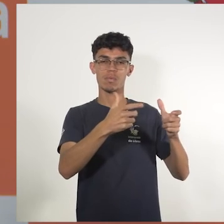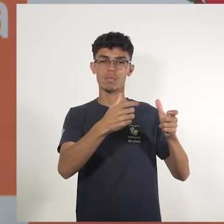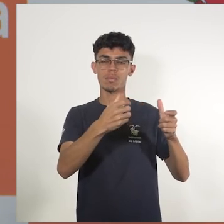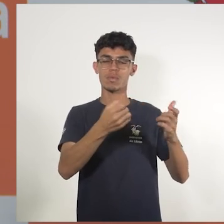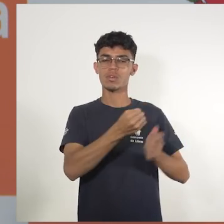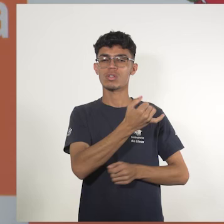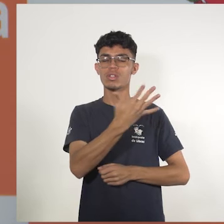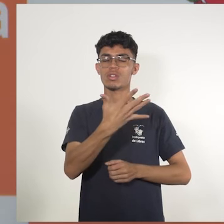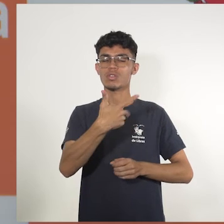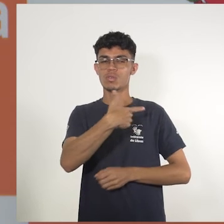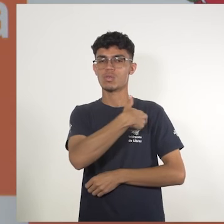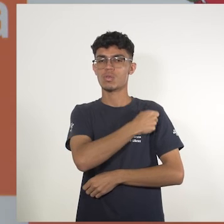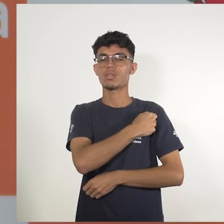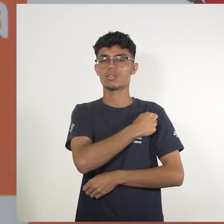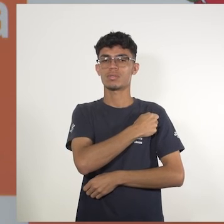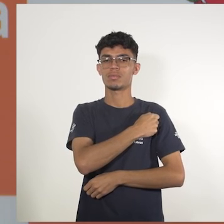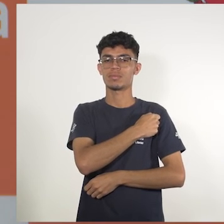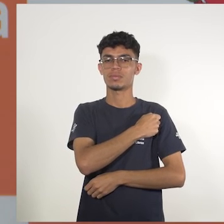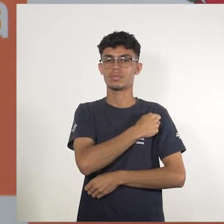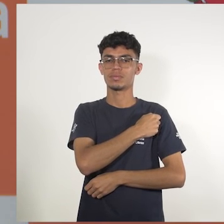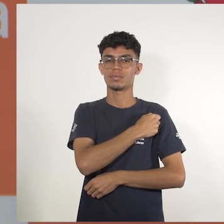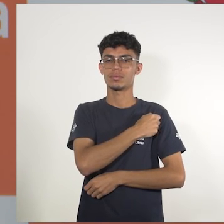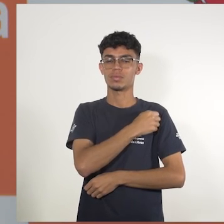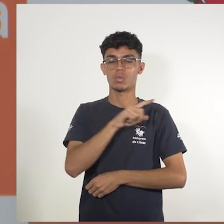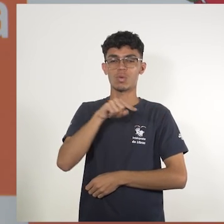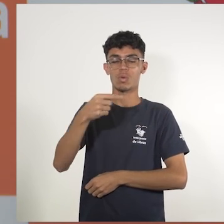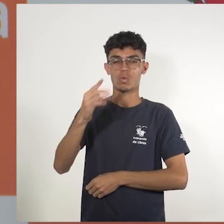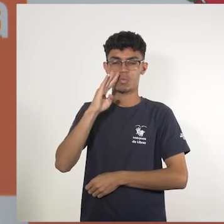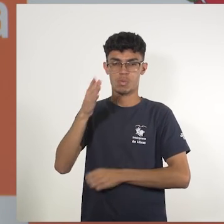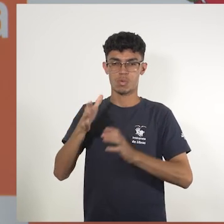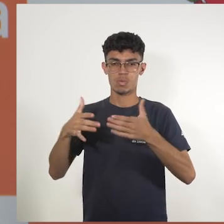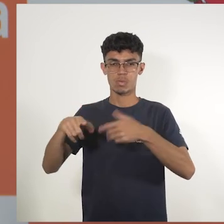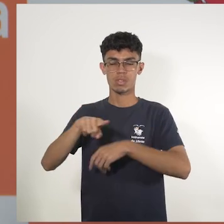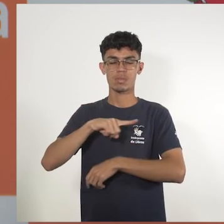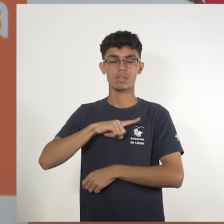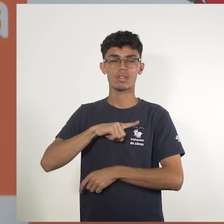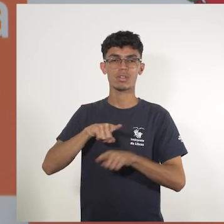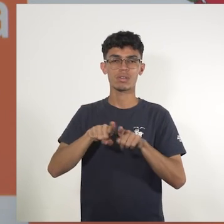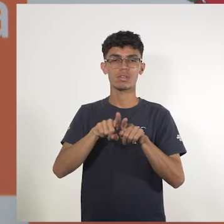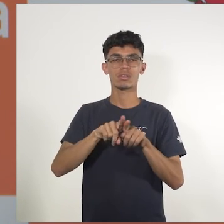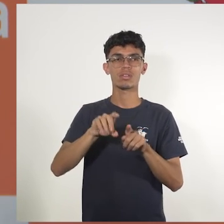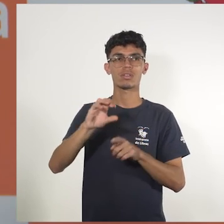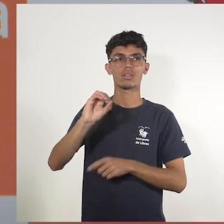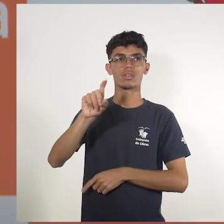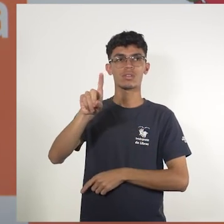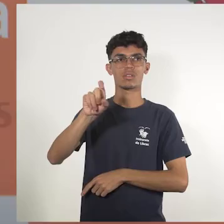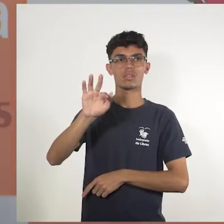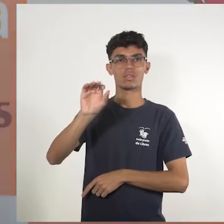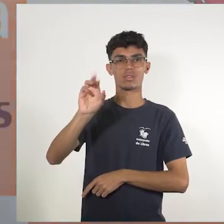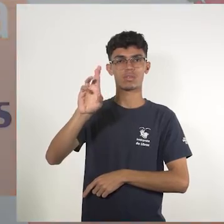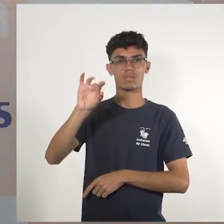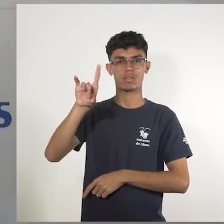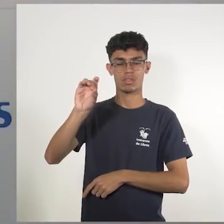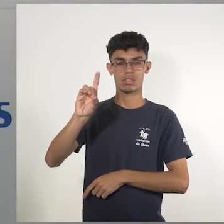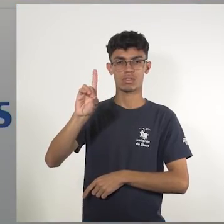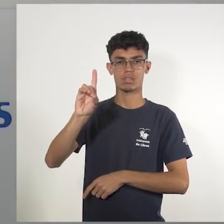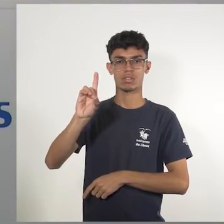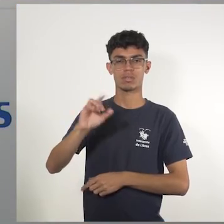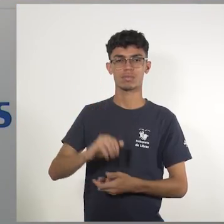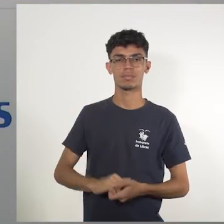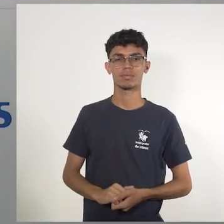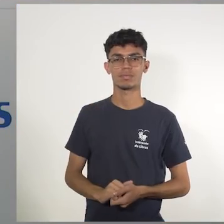enquanto outros grupos também prioritários vão receber a Oxford AstraZeneca? Sim,